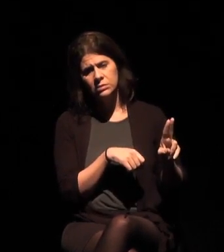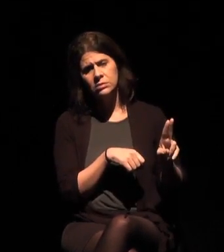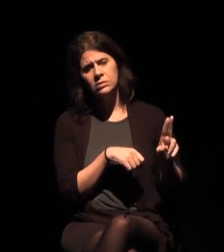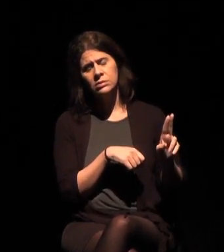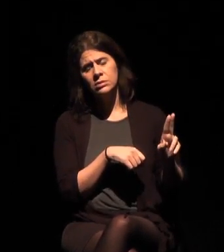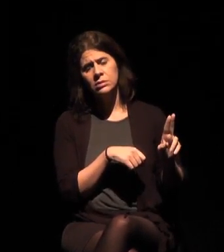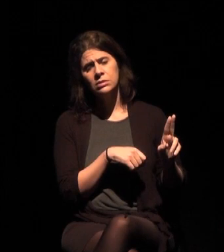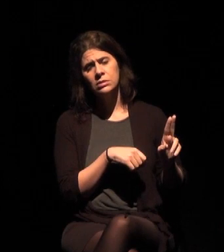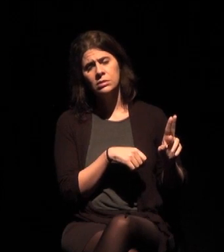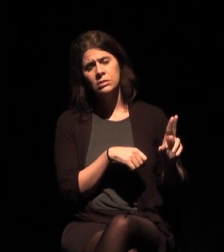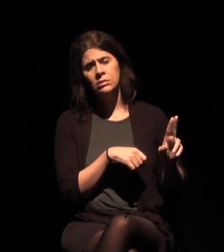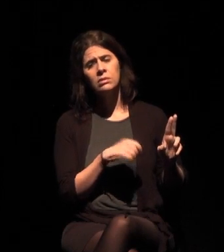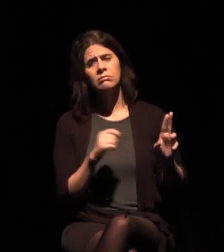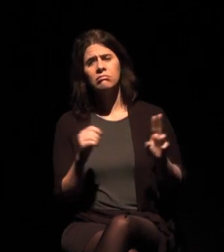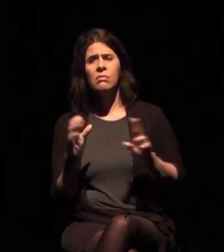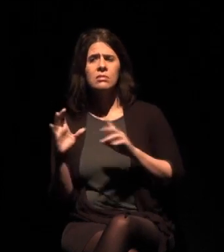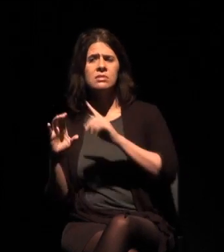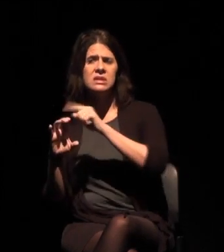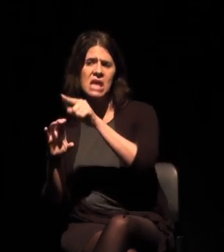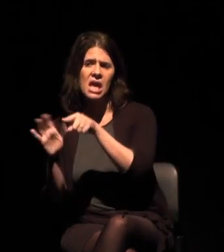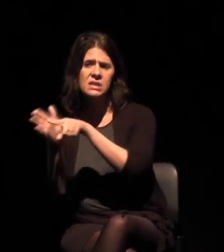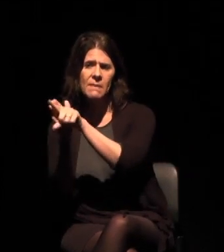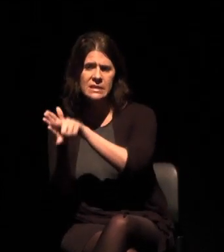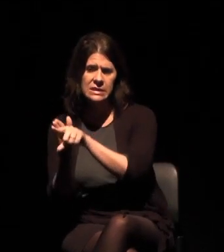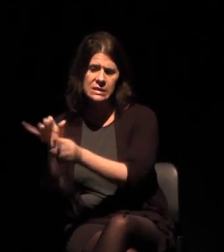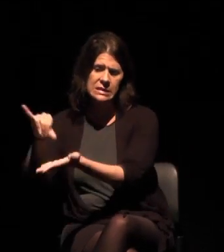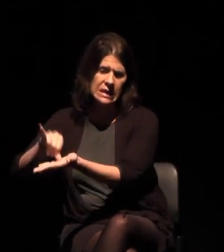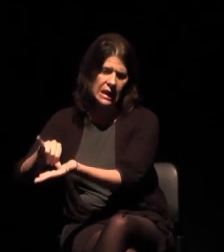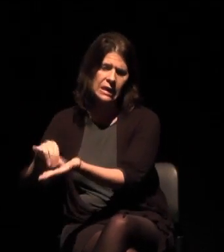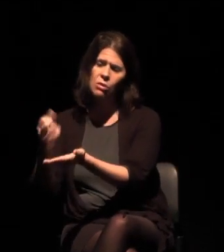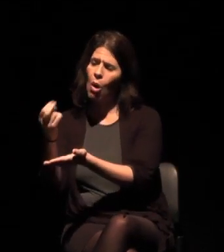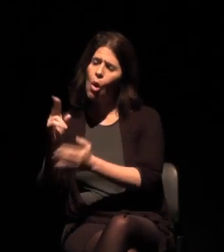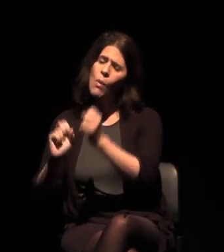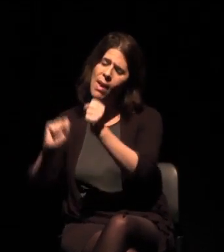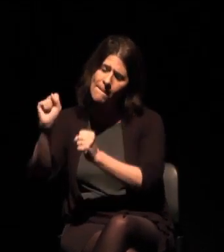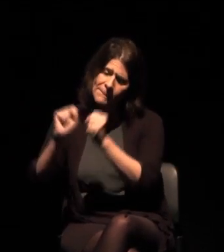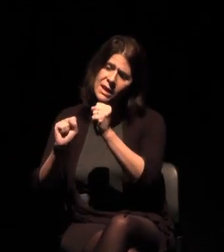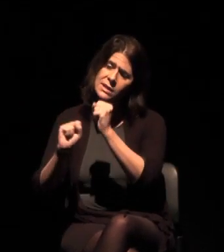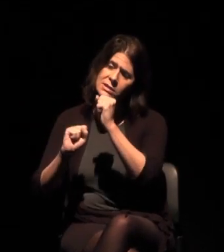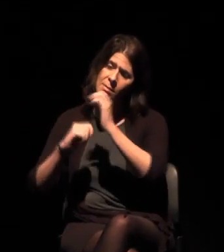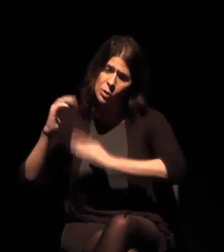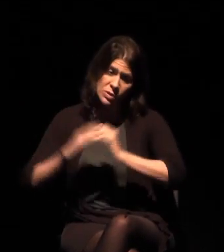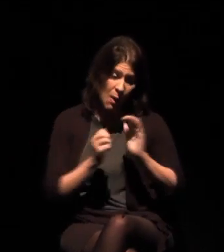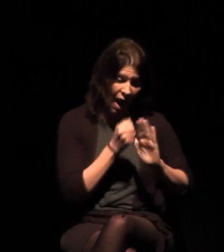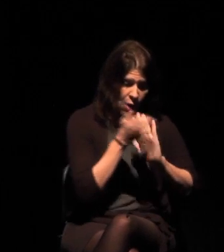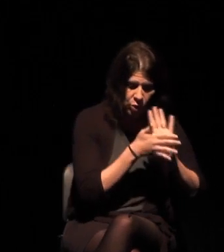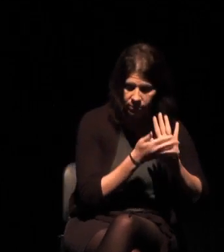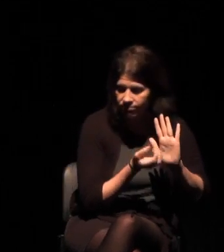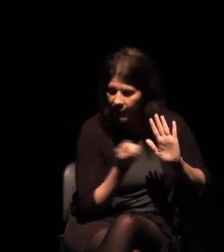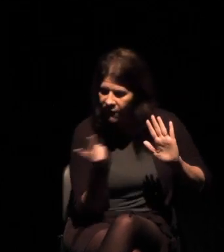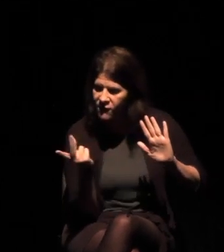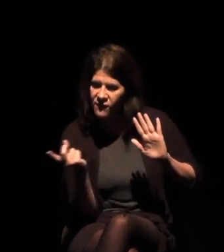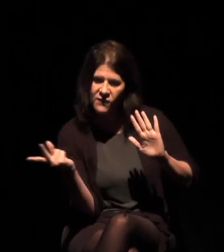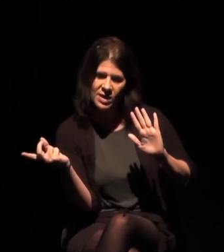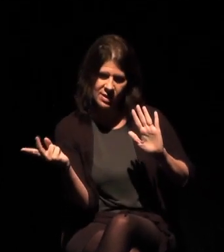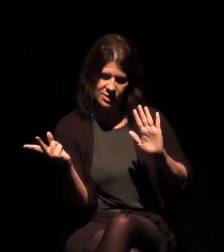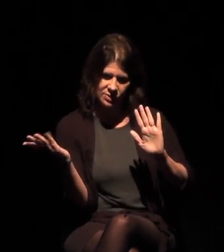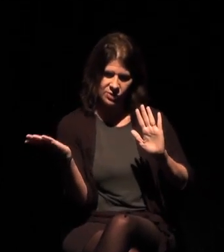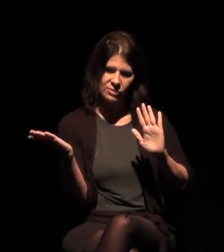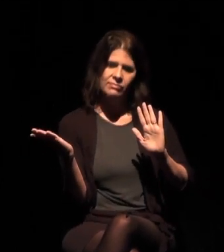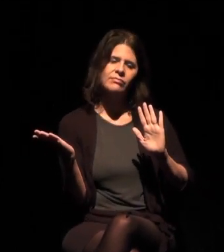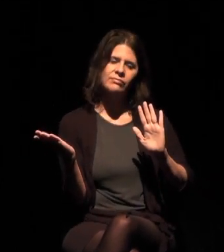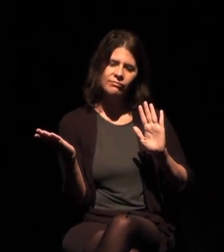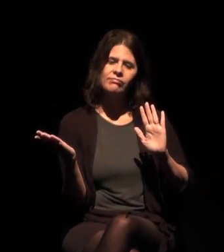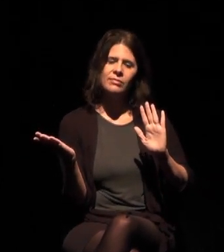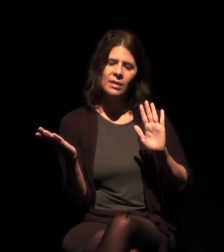de pesquisa ou uma empresa de produção também de tecnologia de ponta portanto que usa